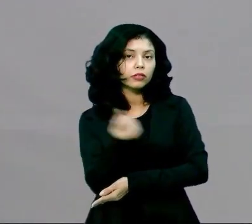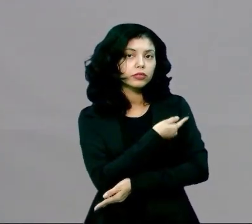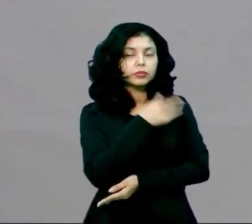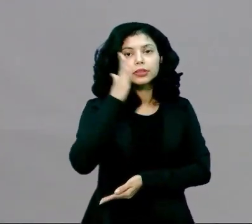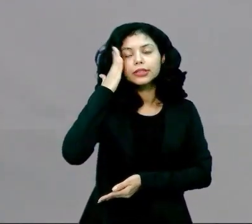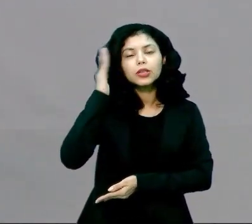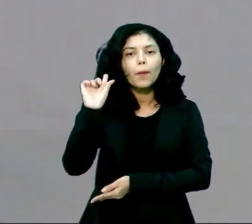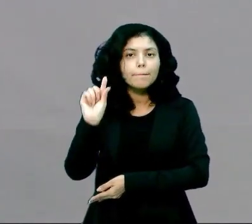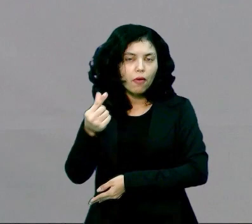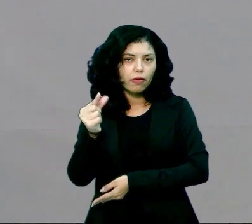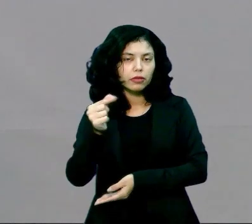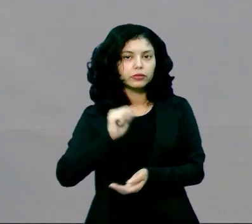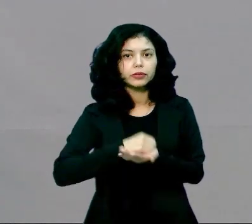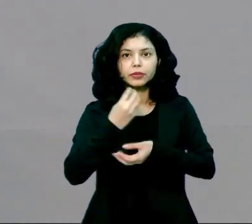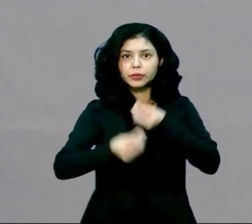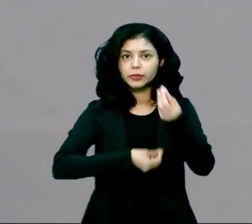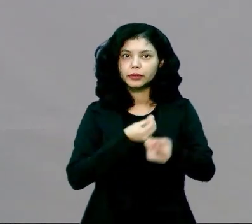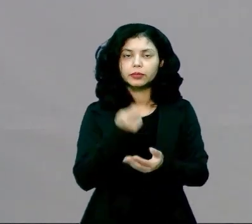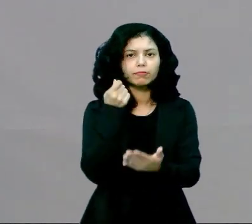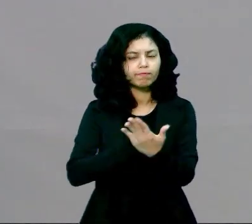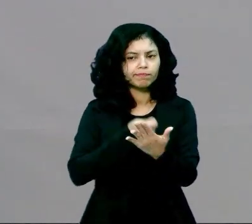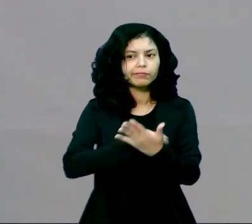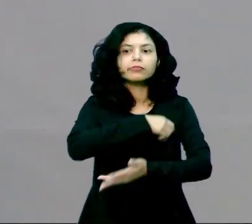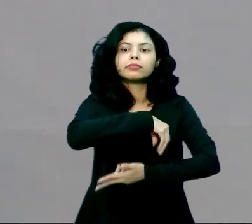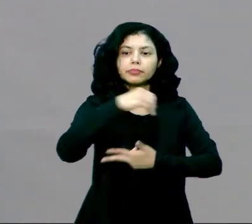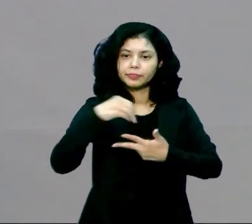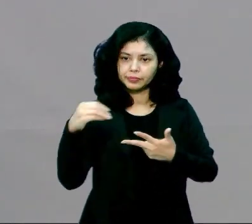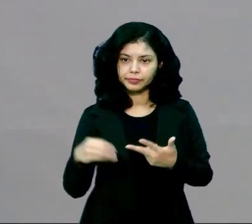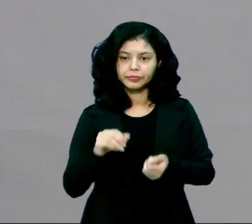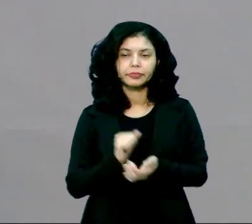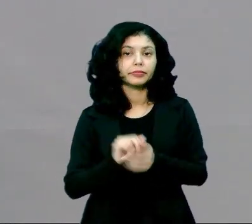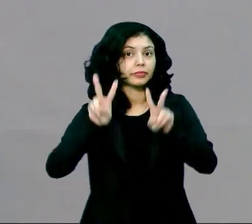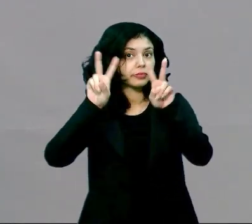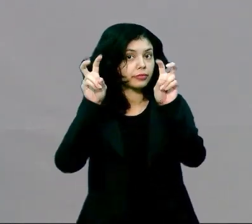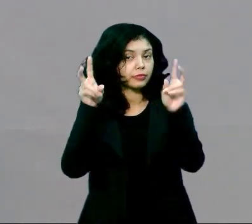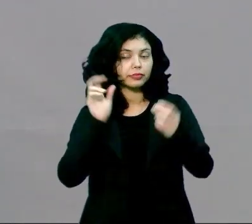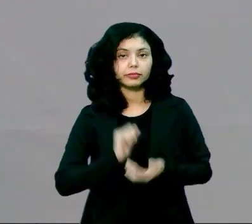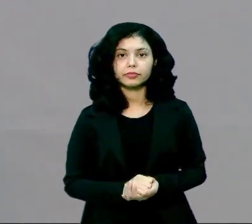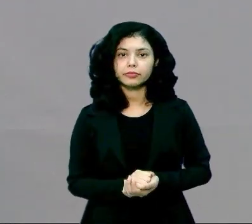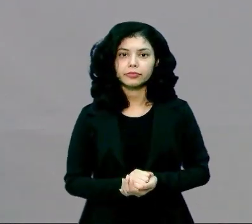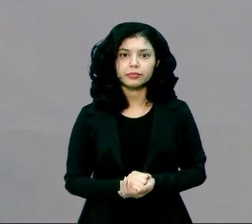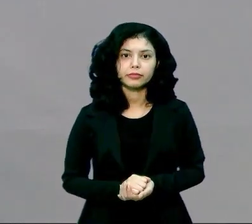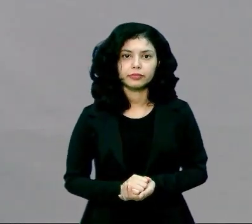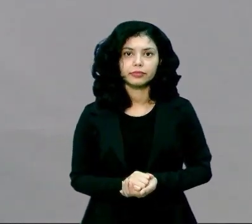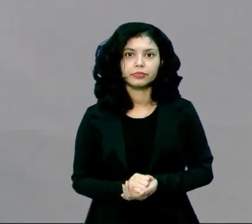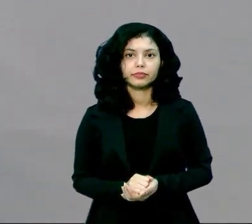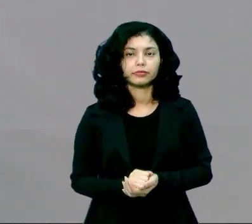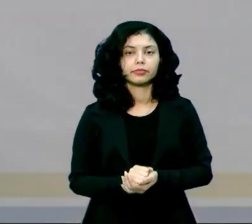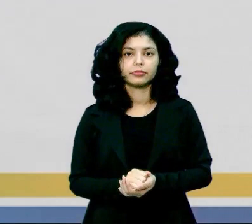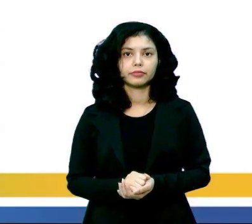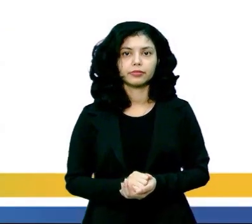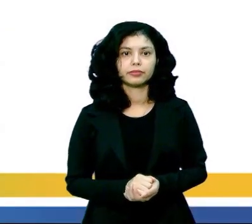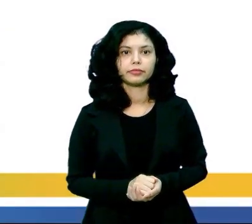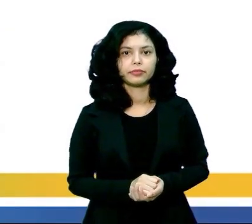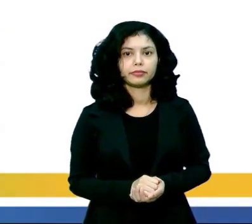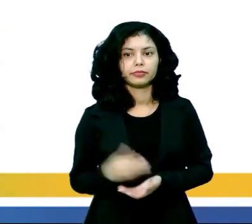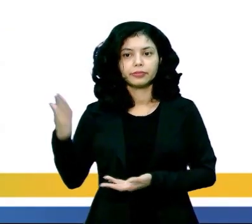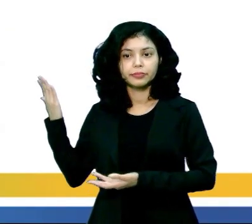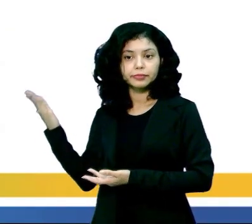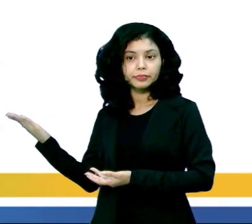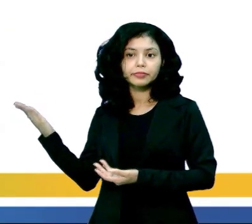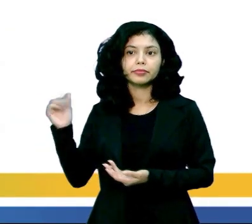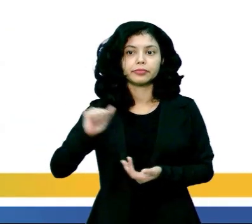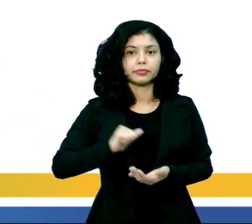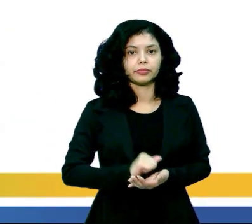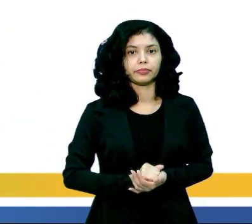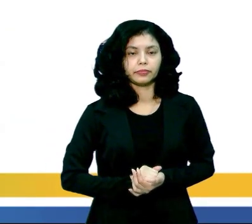entender um pouco como o Enem ele cobra esse tipo de assunto, esse tipo de tema, galera. Slide na